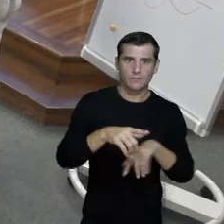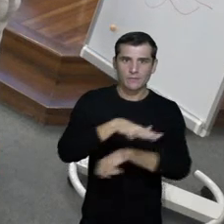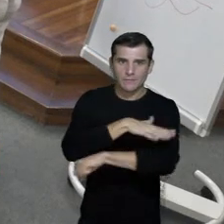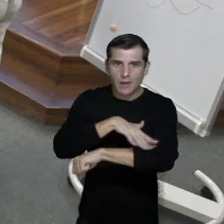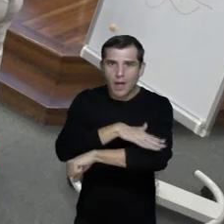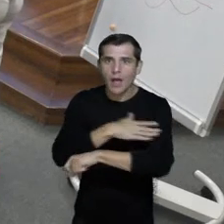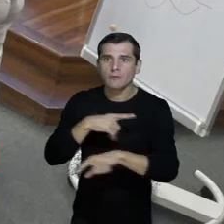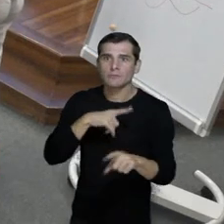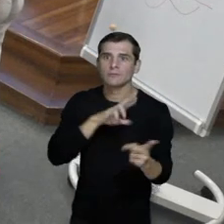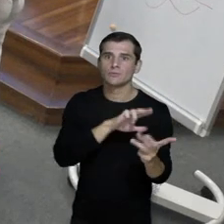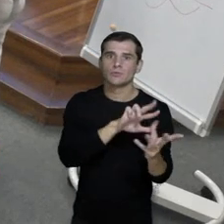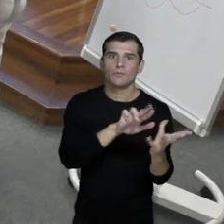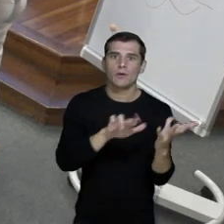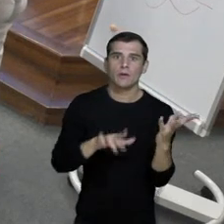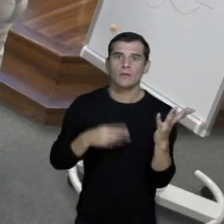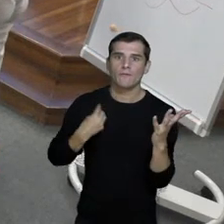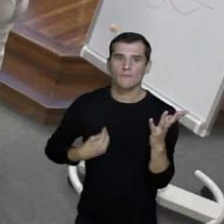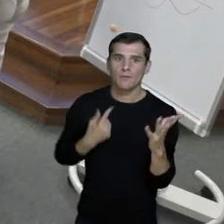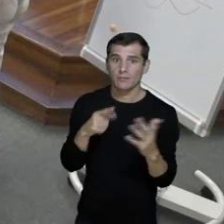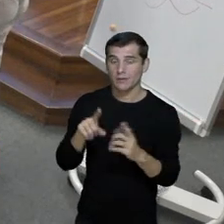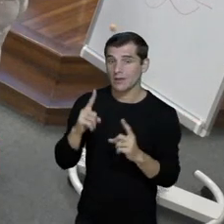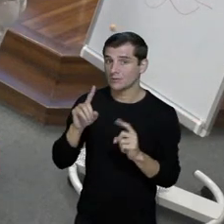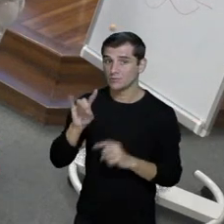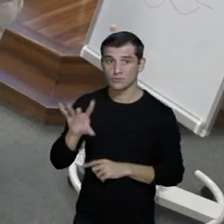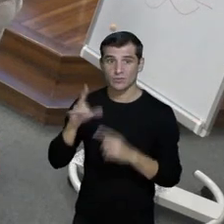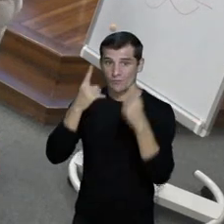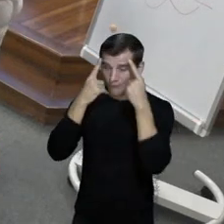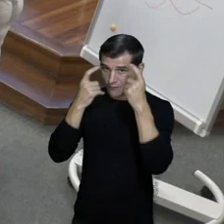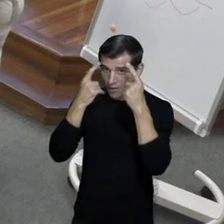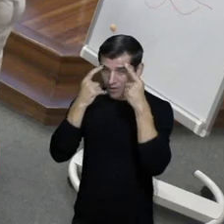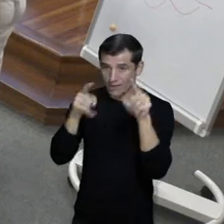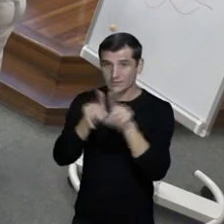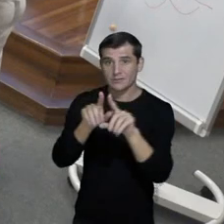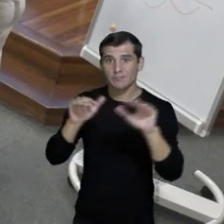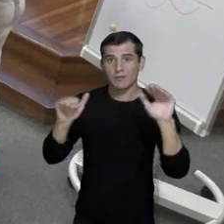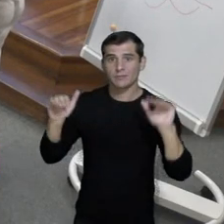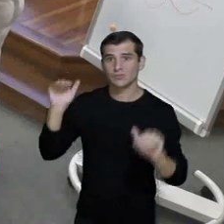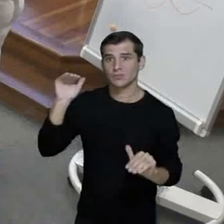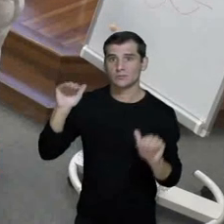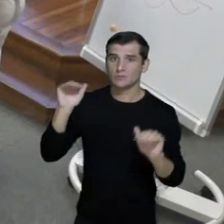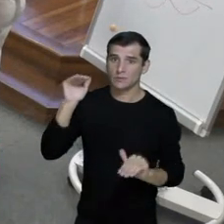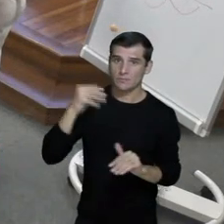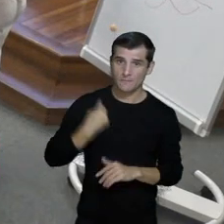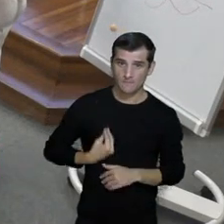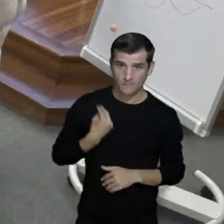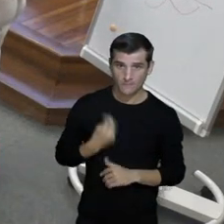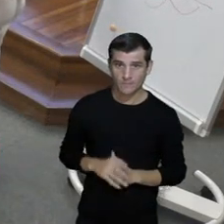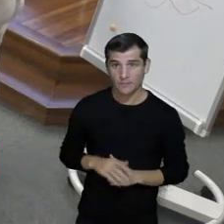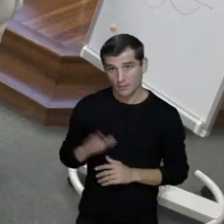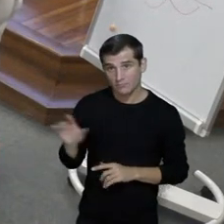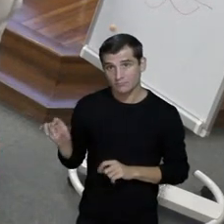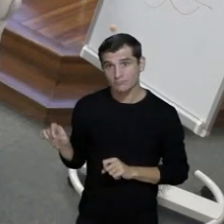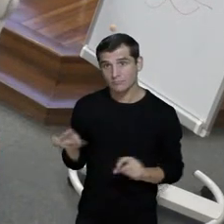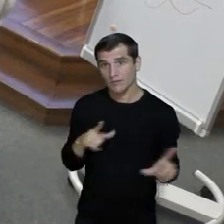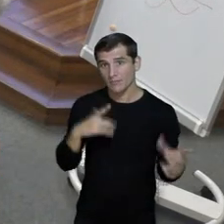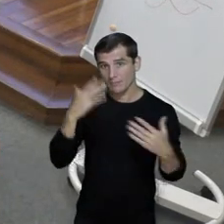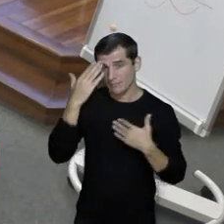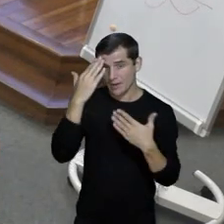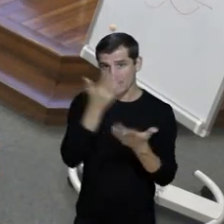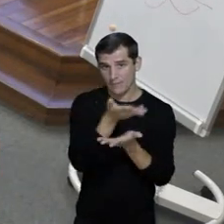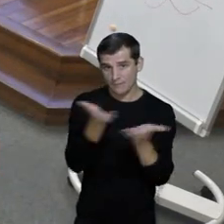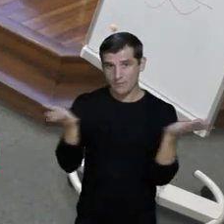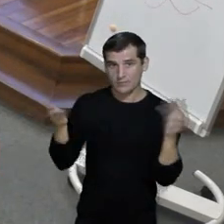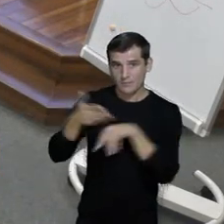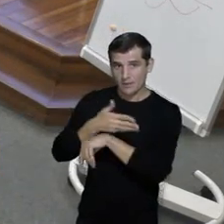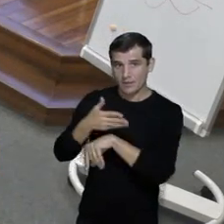causa ela só causa violência e desigualdades né pode passar então nosso Muito obrigado a todos os senhores